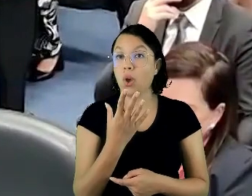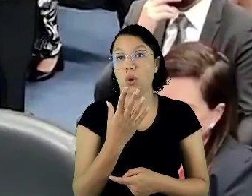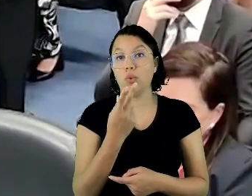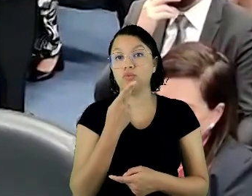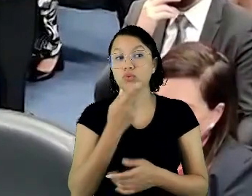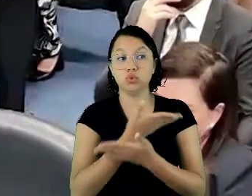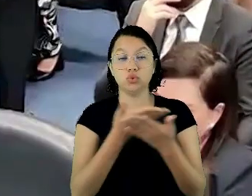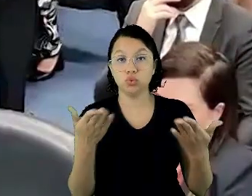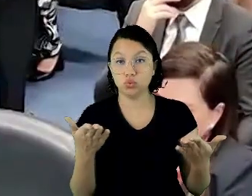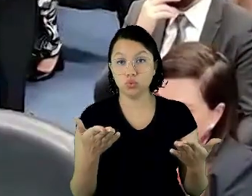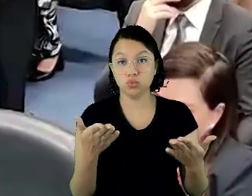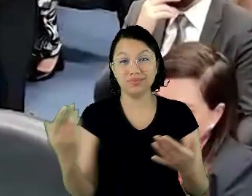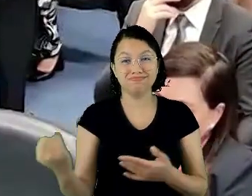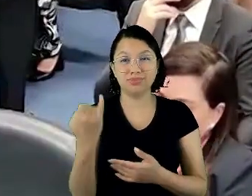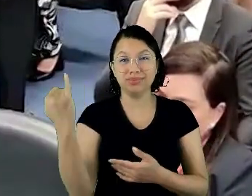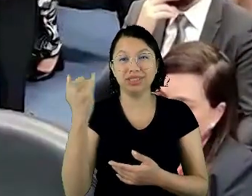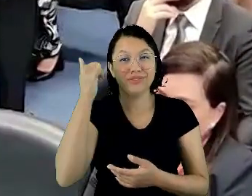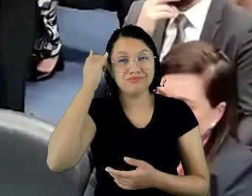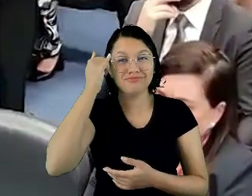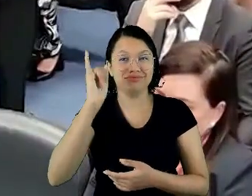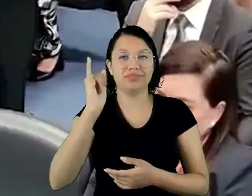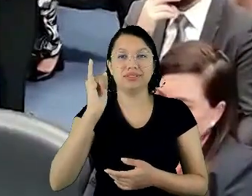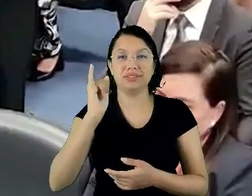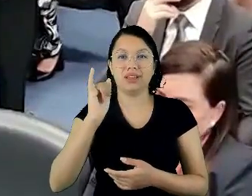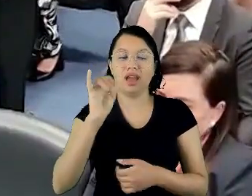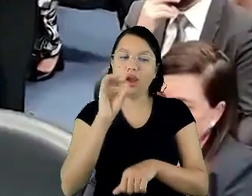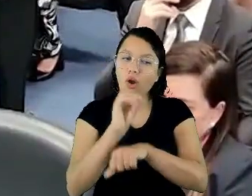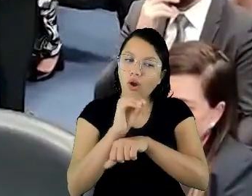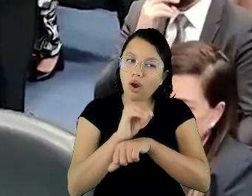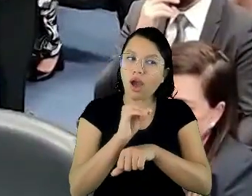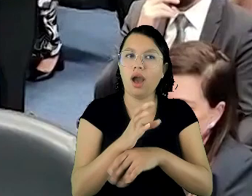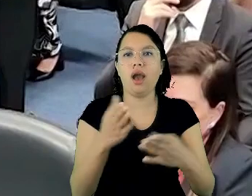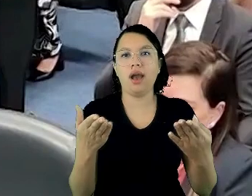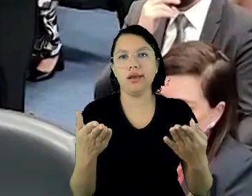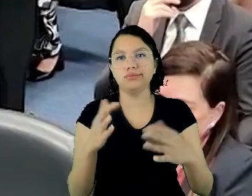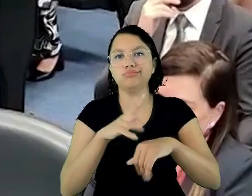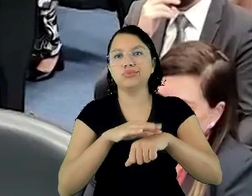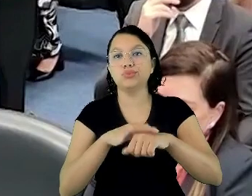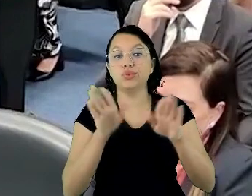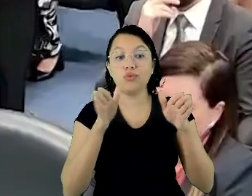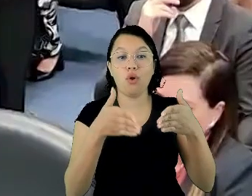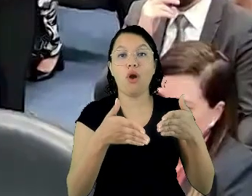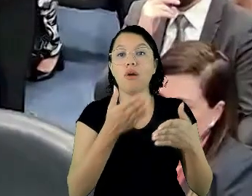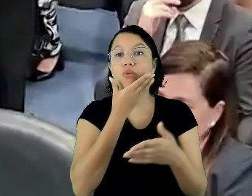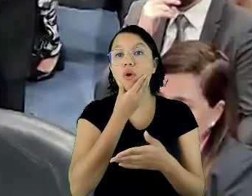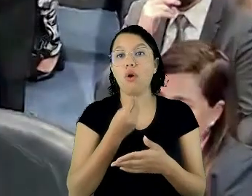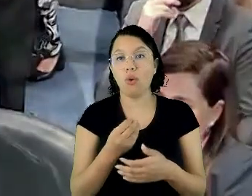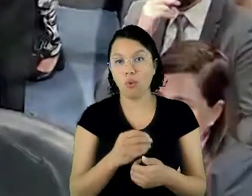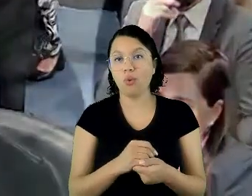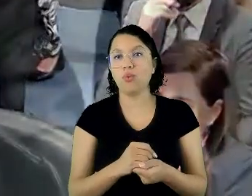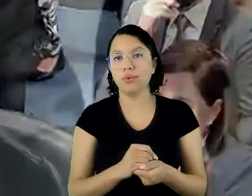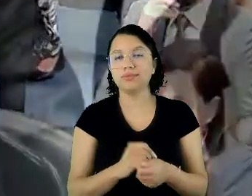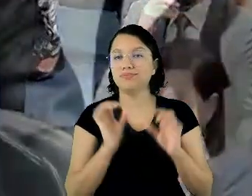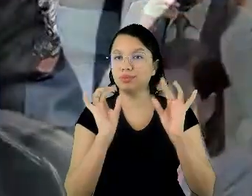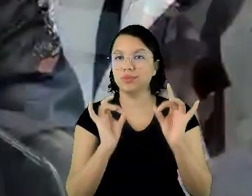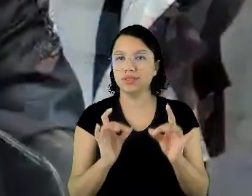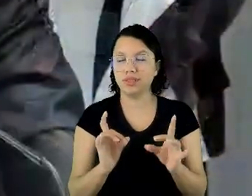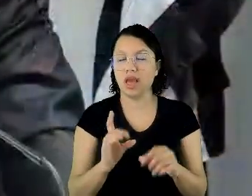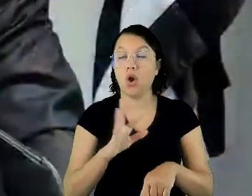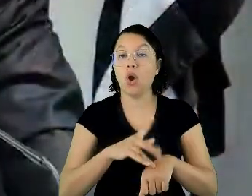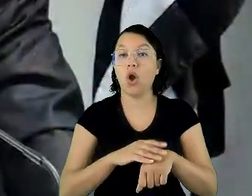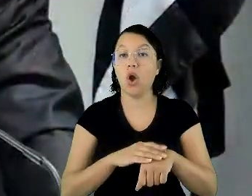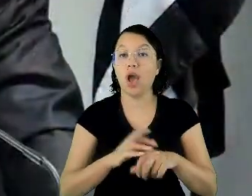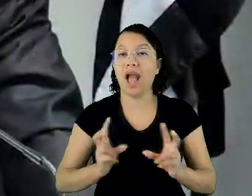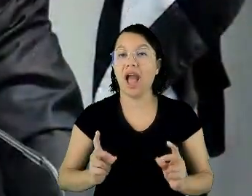prevenção das doenças do homem, em especial o câncer de próstata. Eu